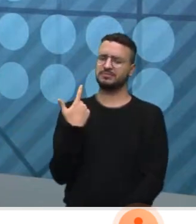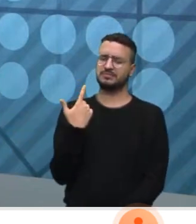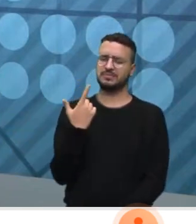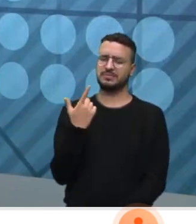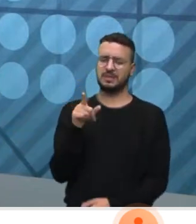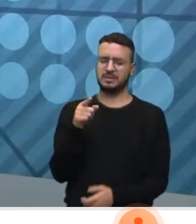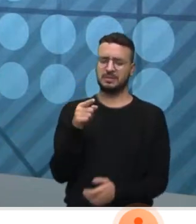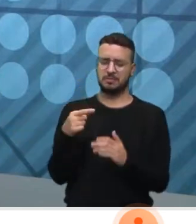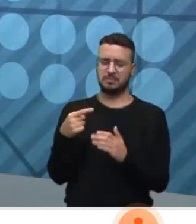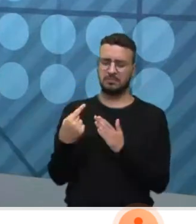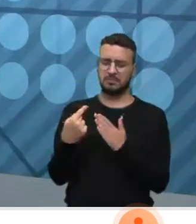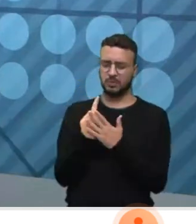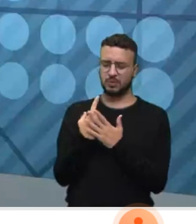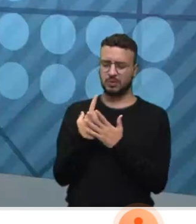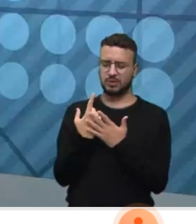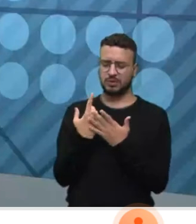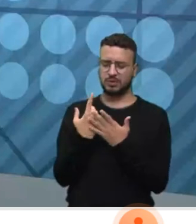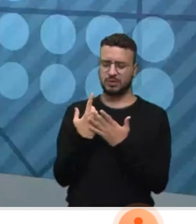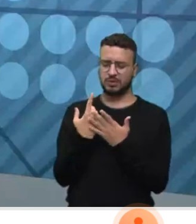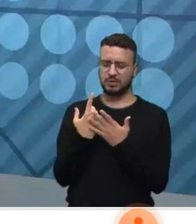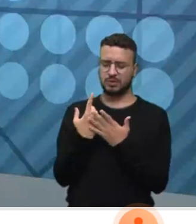e você está me ajudando? Então, para ficar